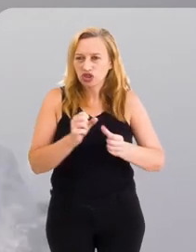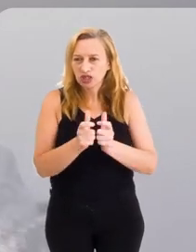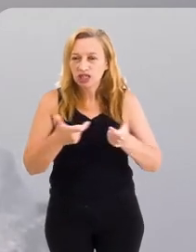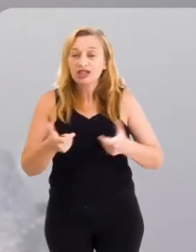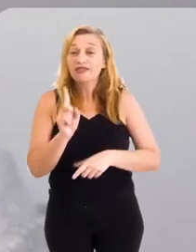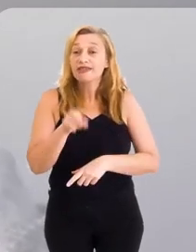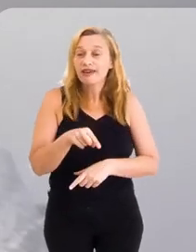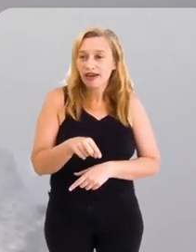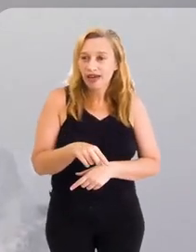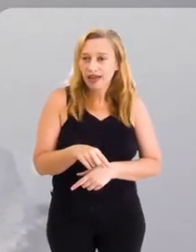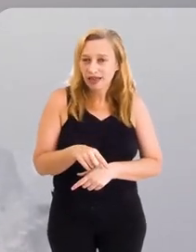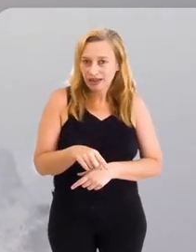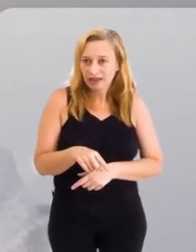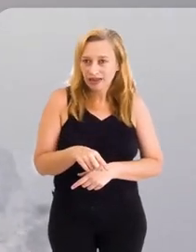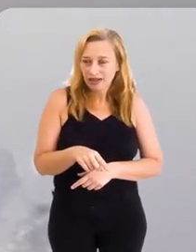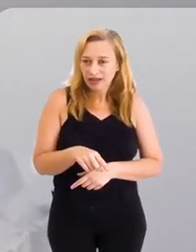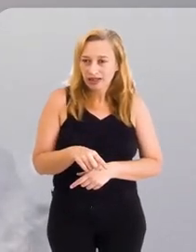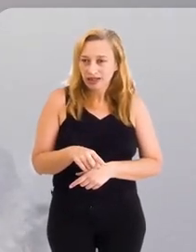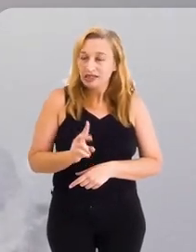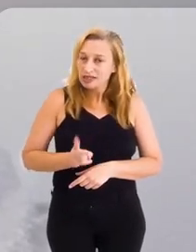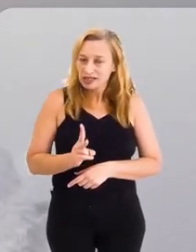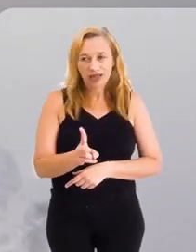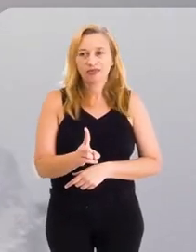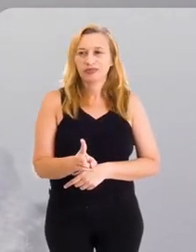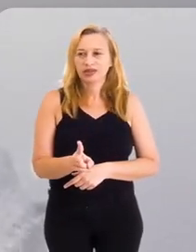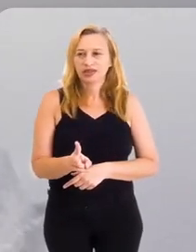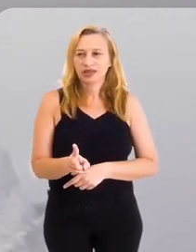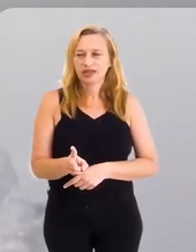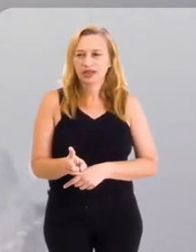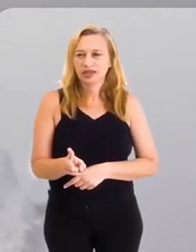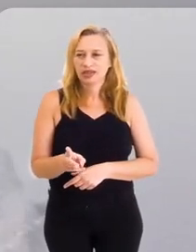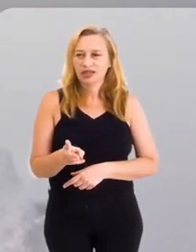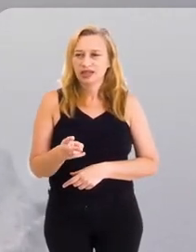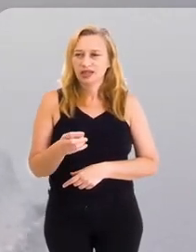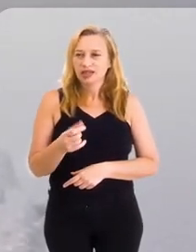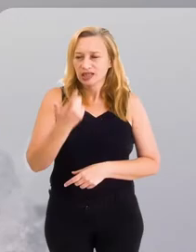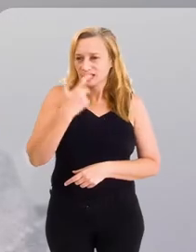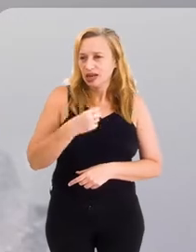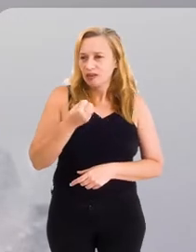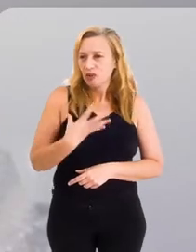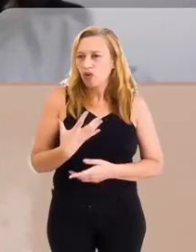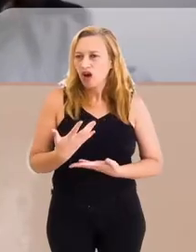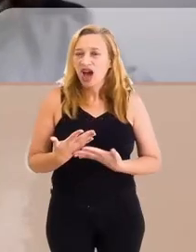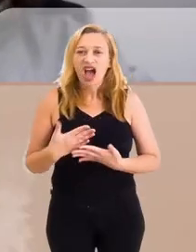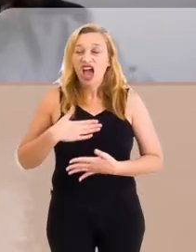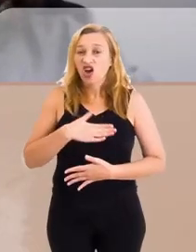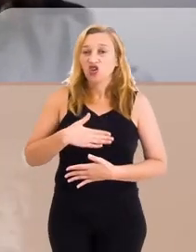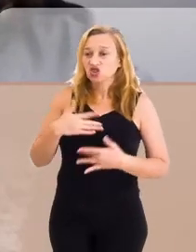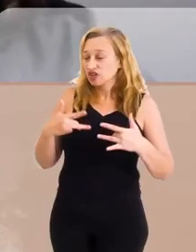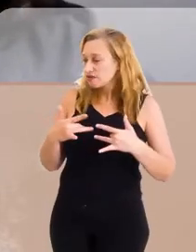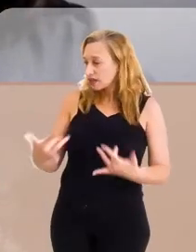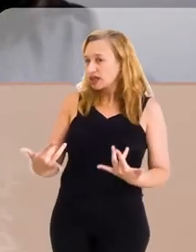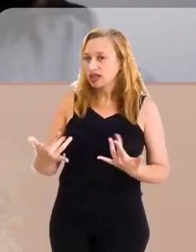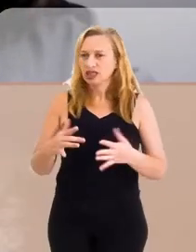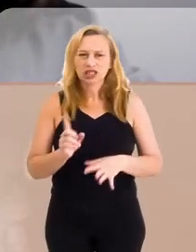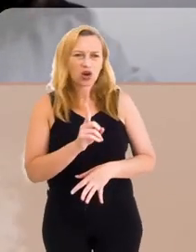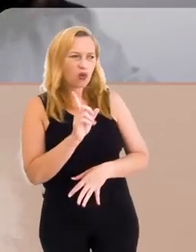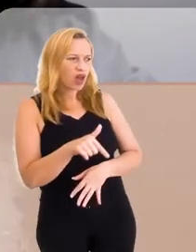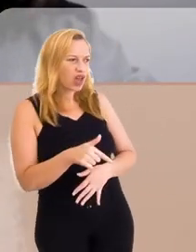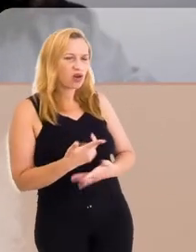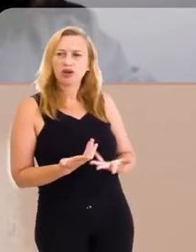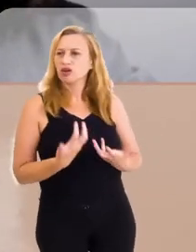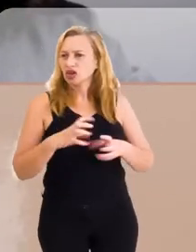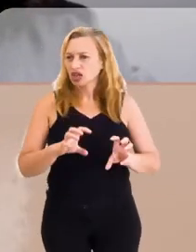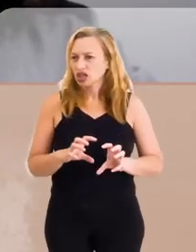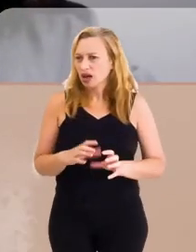grande propósito, que é certeiro, ele sempre dá certo, não há como errar. Não tem como você dizer, ah, eu busquei a fraternidade